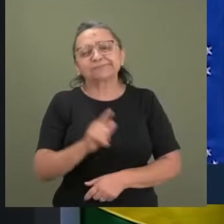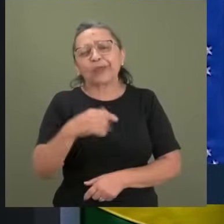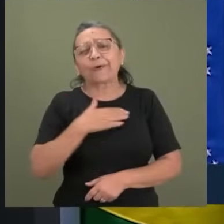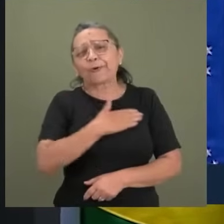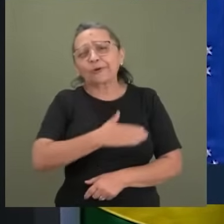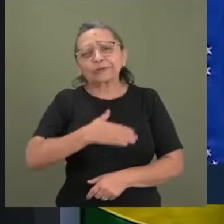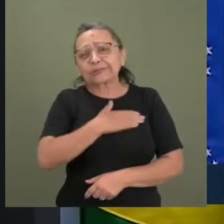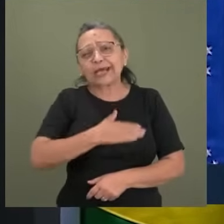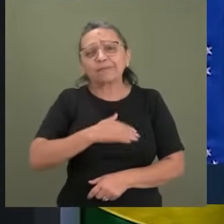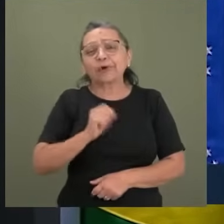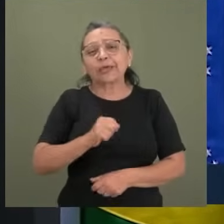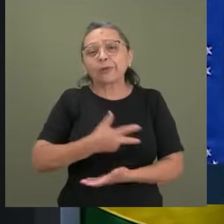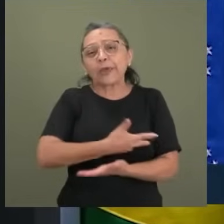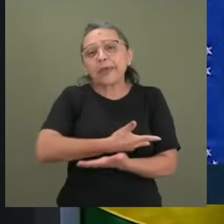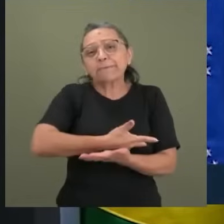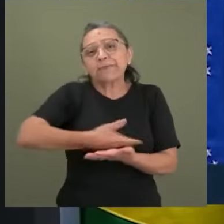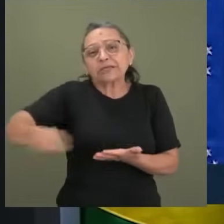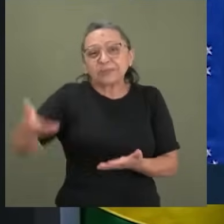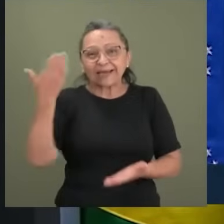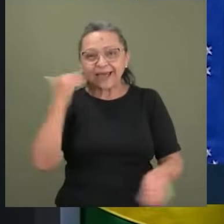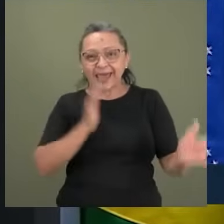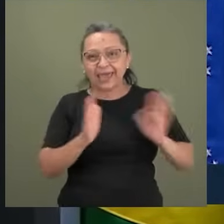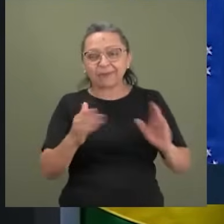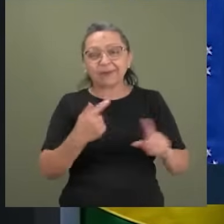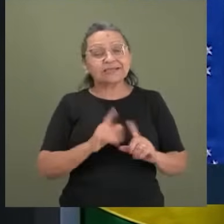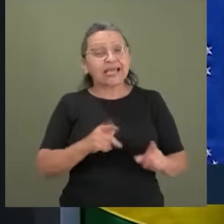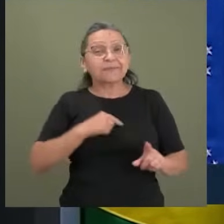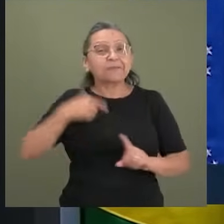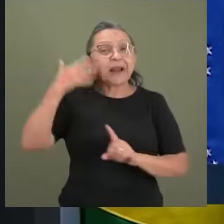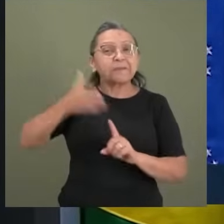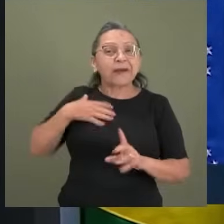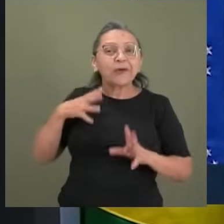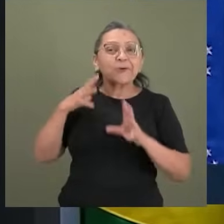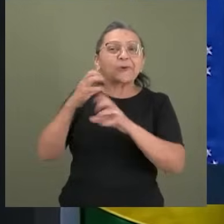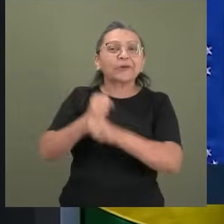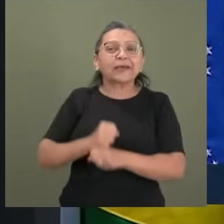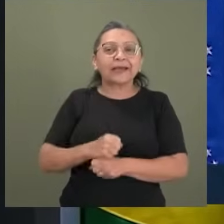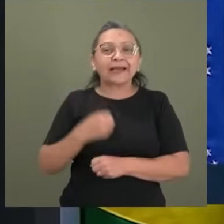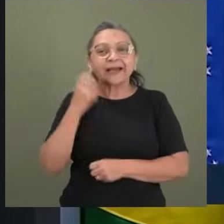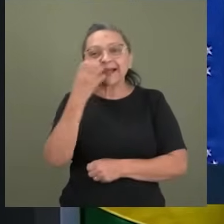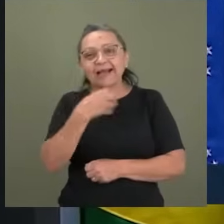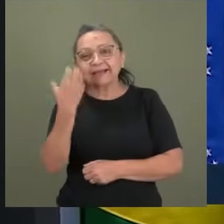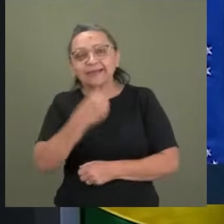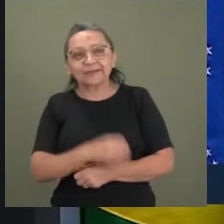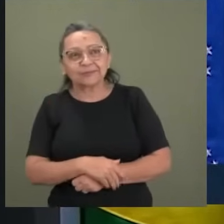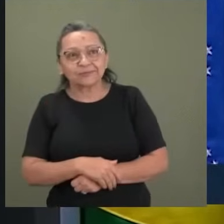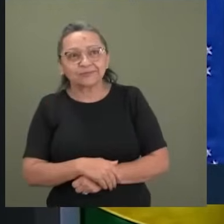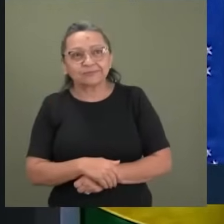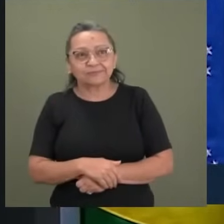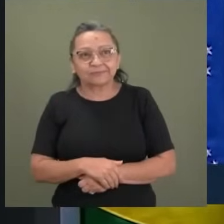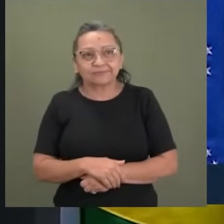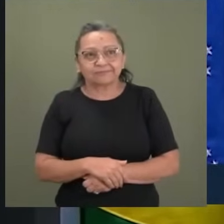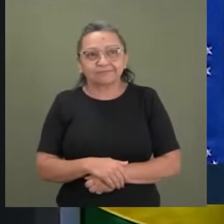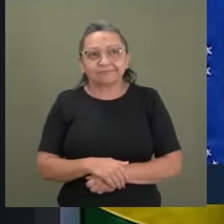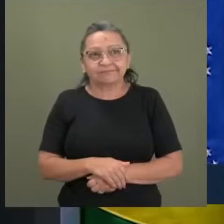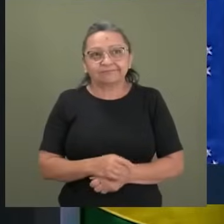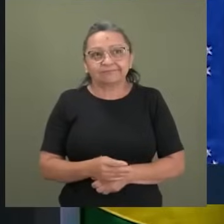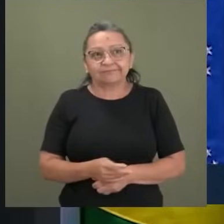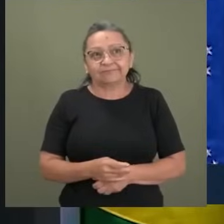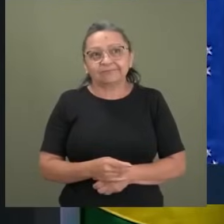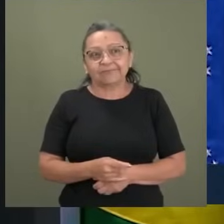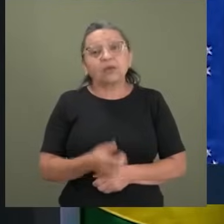encerrava meu discurso cantando e no meu último discurso no IMP de eu tava cantando lewand Cortou minha